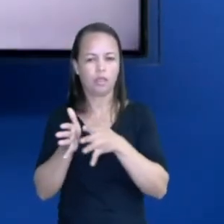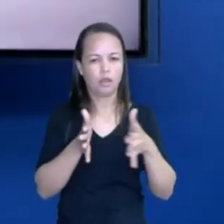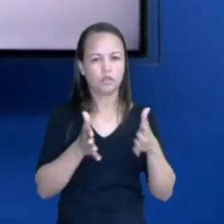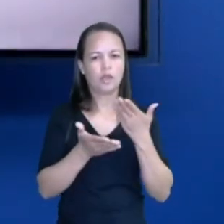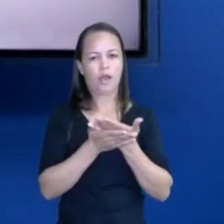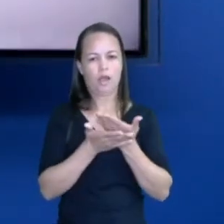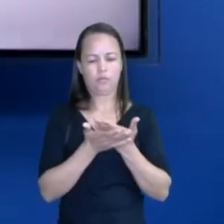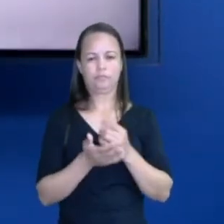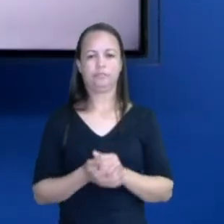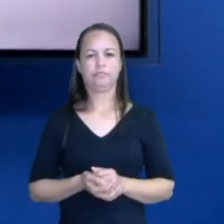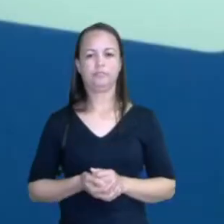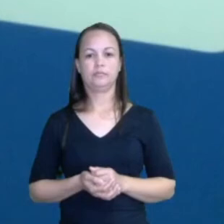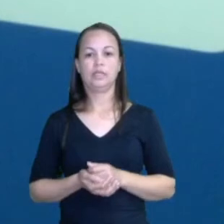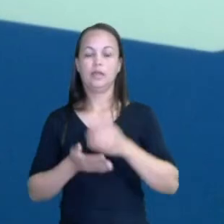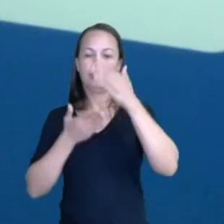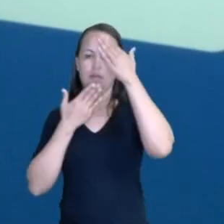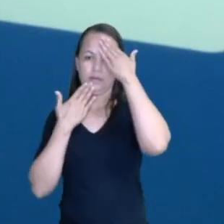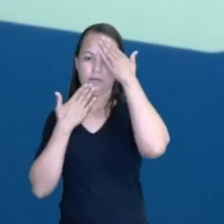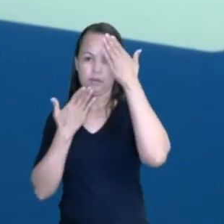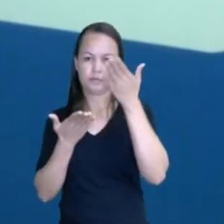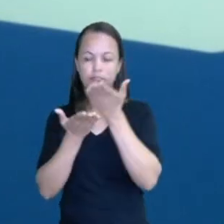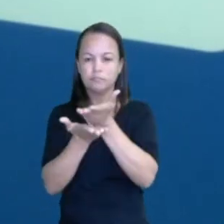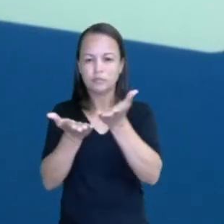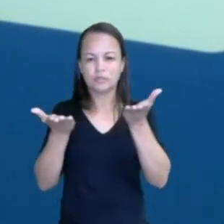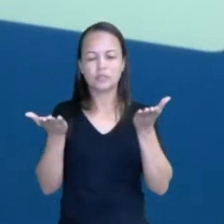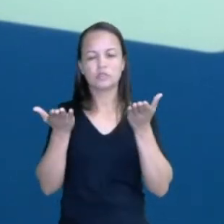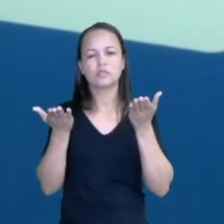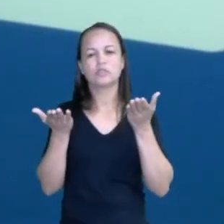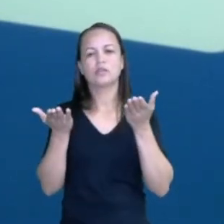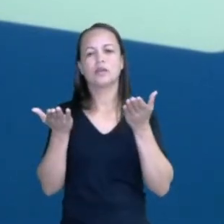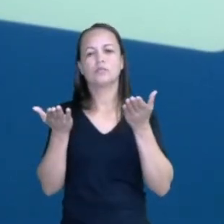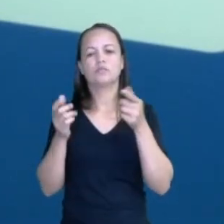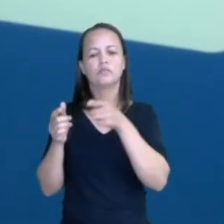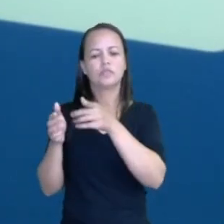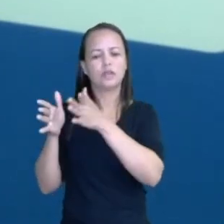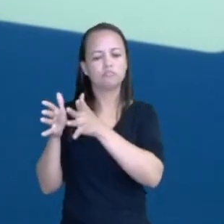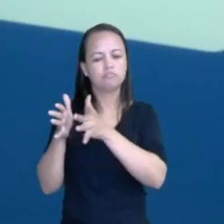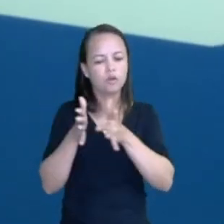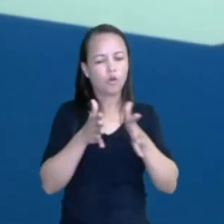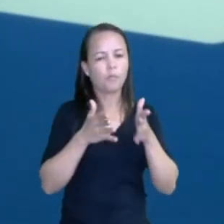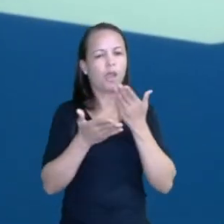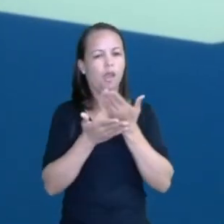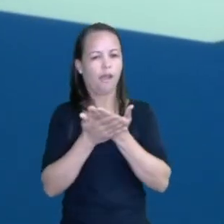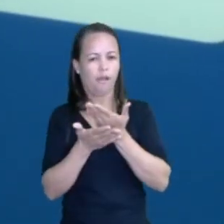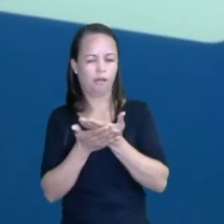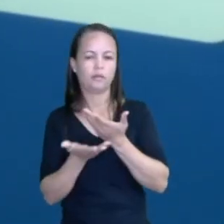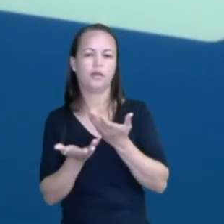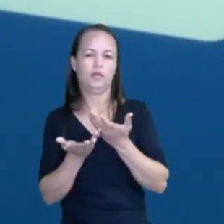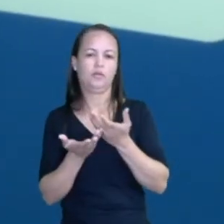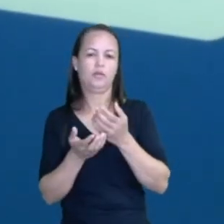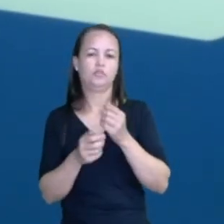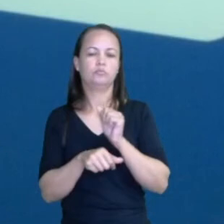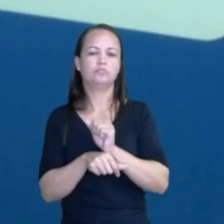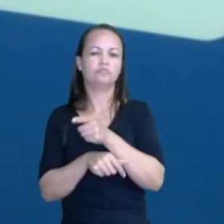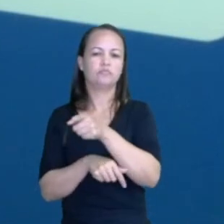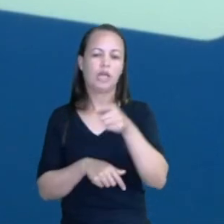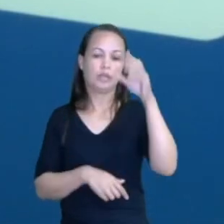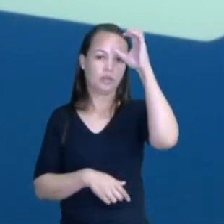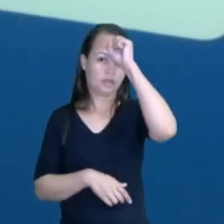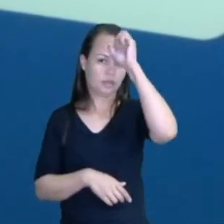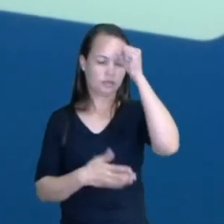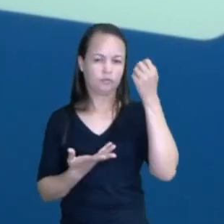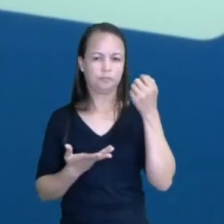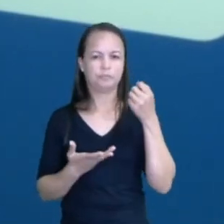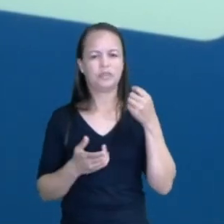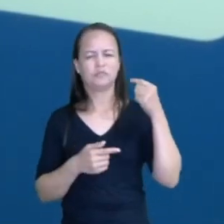aula. Eu agradeço a vocês por vocês terem acompanhado essa nossa aula, espero que vocês tenham aprendido. Caso tenham